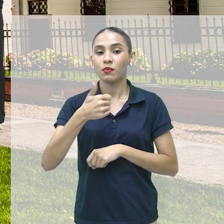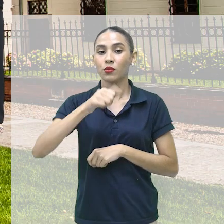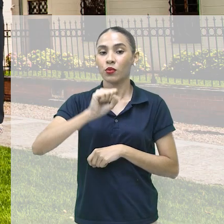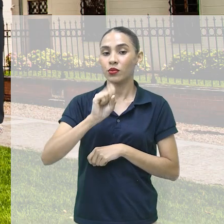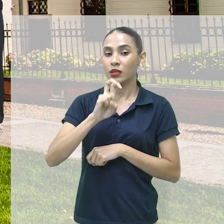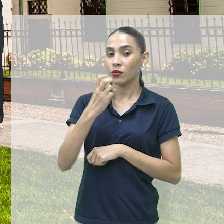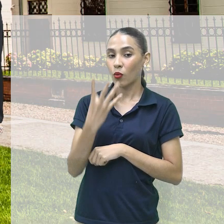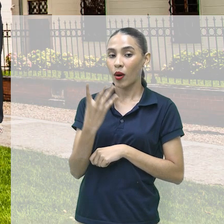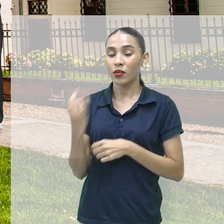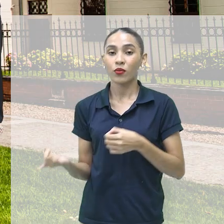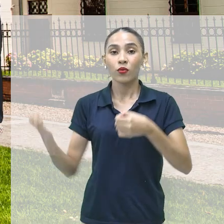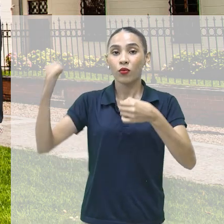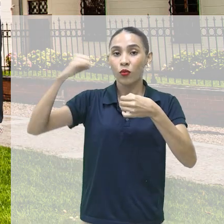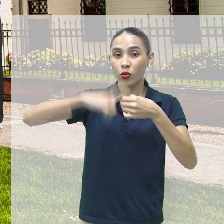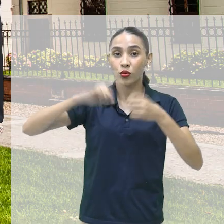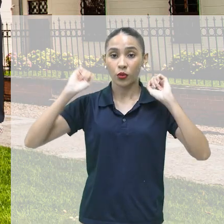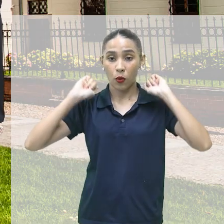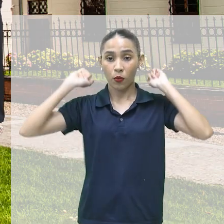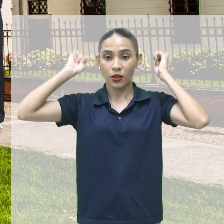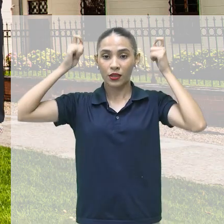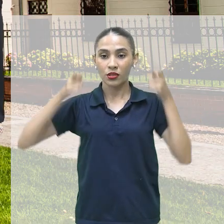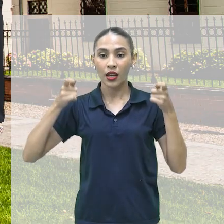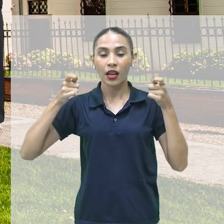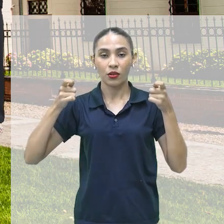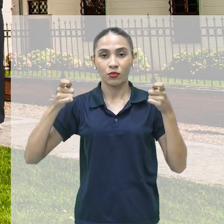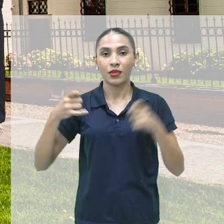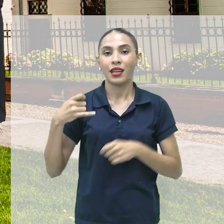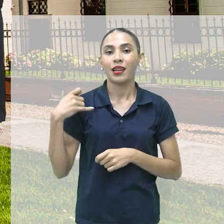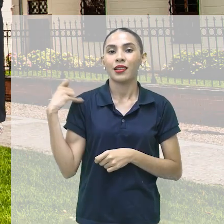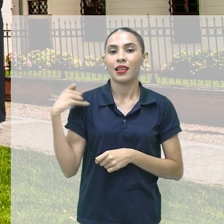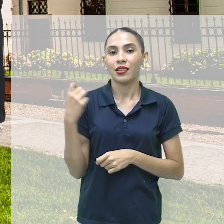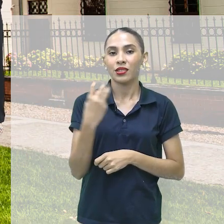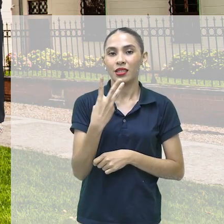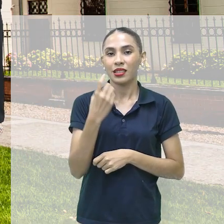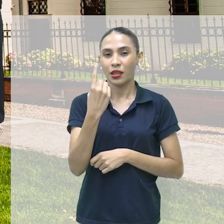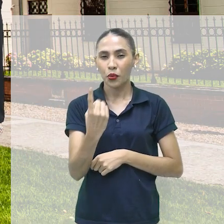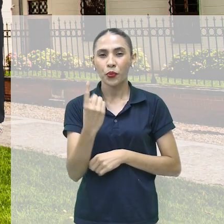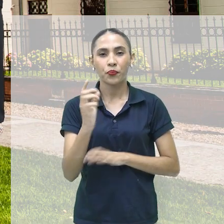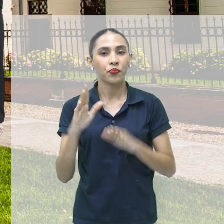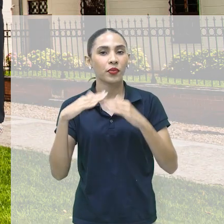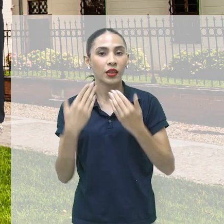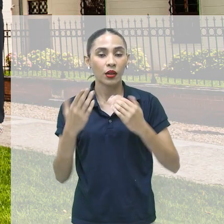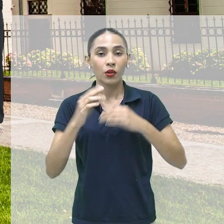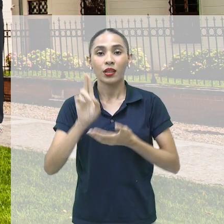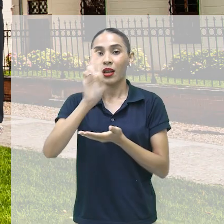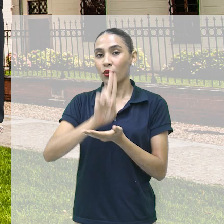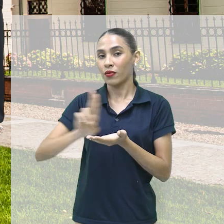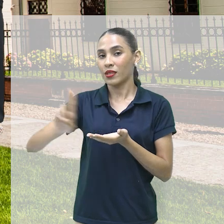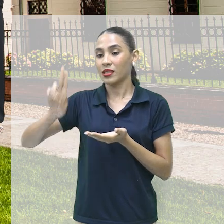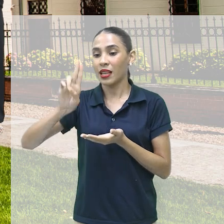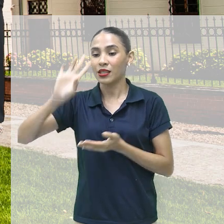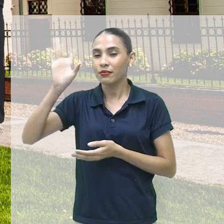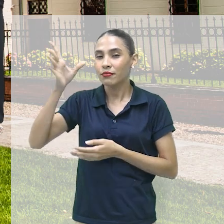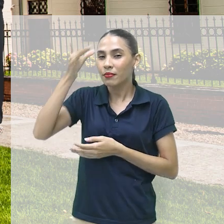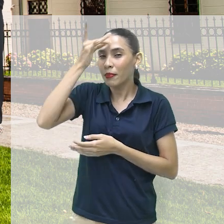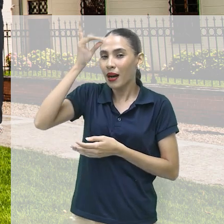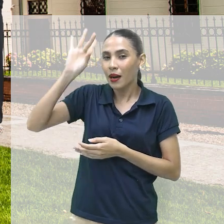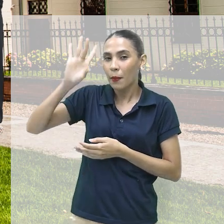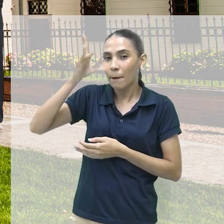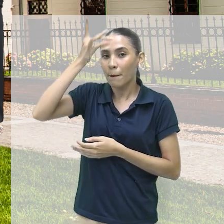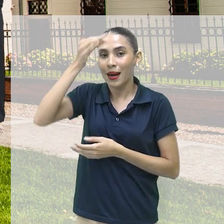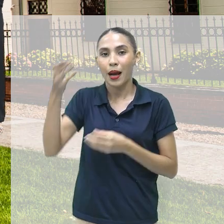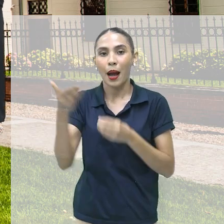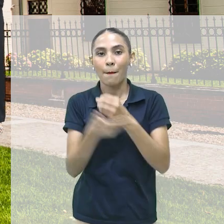1854, quando ele retornou ao monastério com seus 31 anos. Então, lá na universidade, ele pegou essa